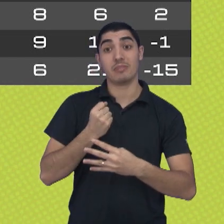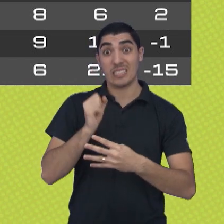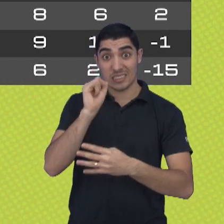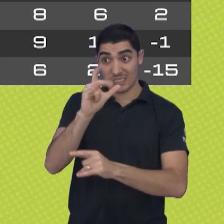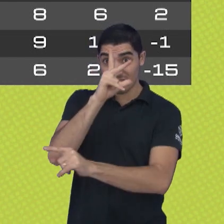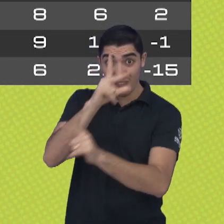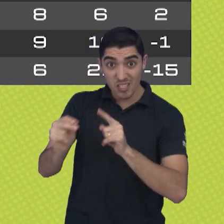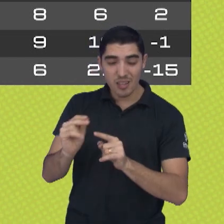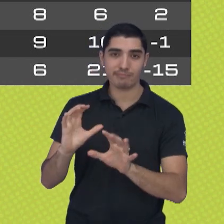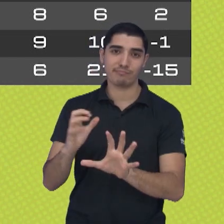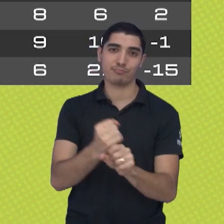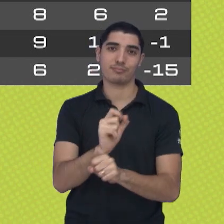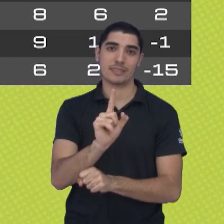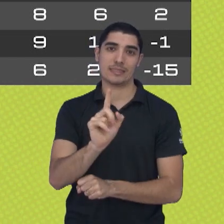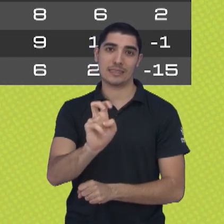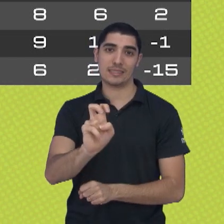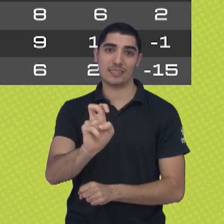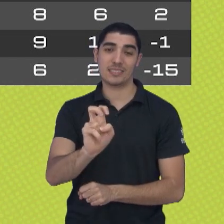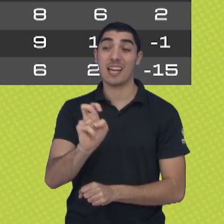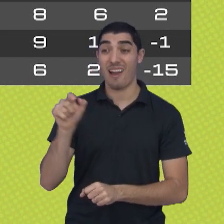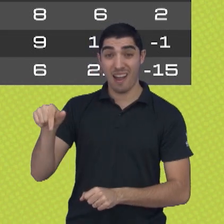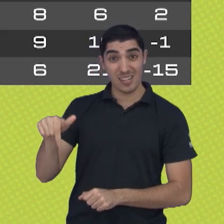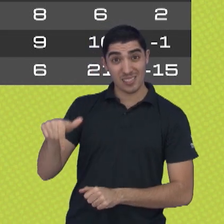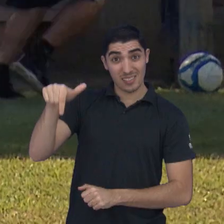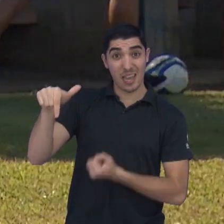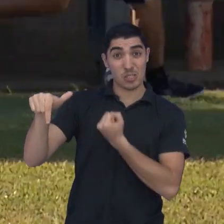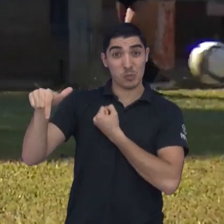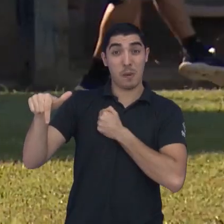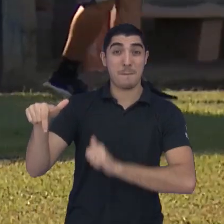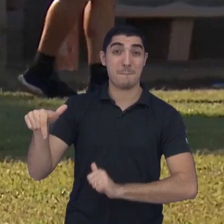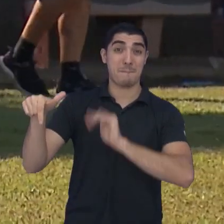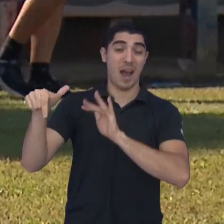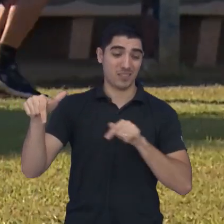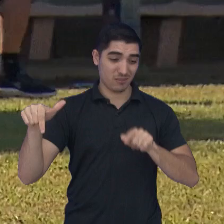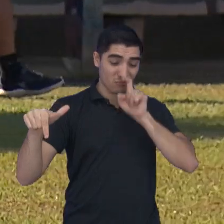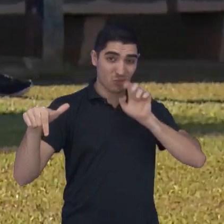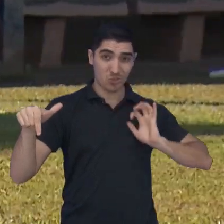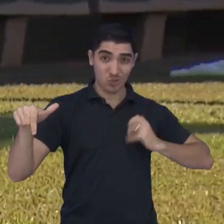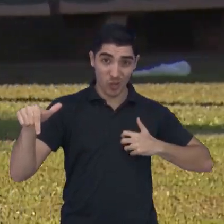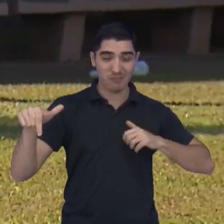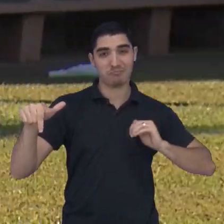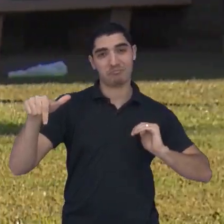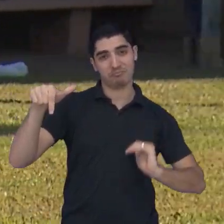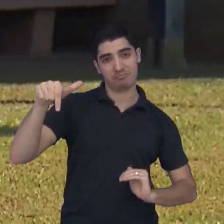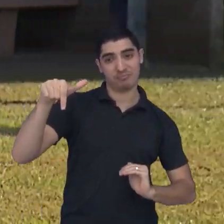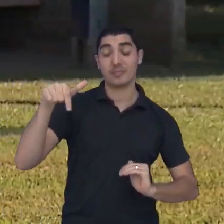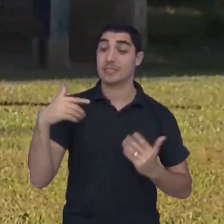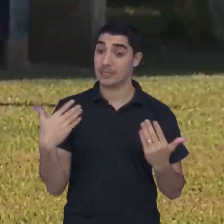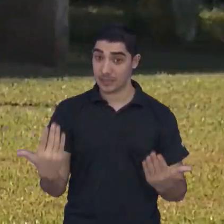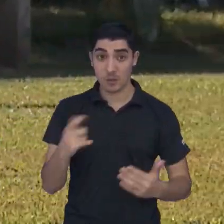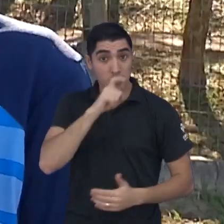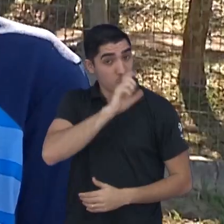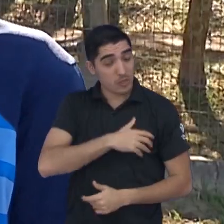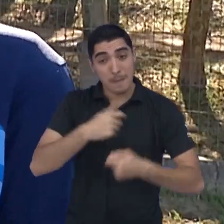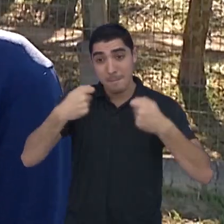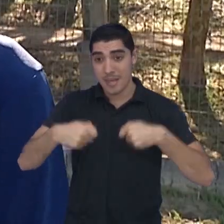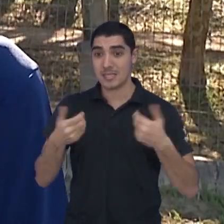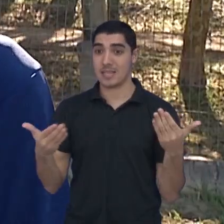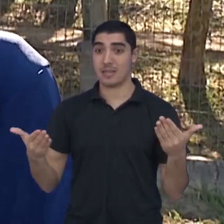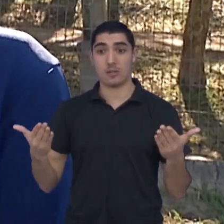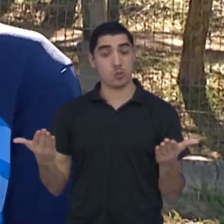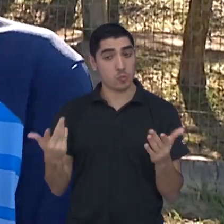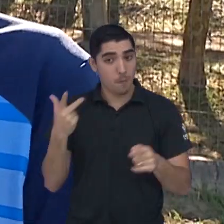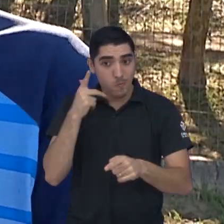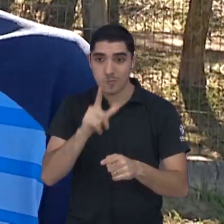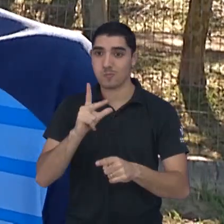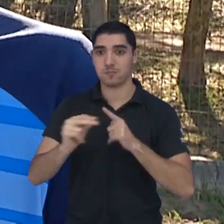e abrir 7 pontos de vantagem para o São José. Por isso, para a Águia, só a vitória interessa. Ser